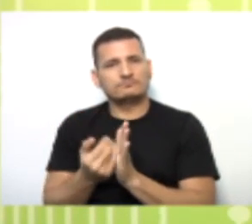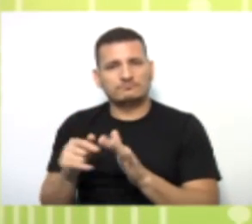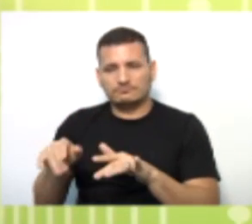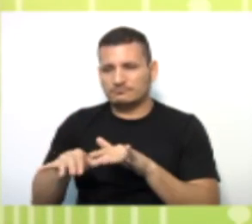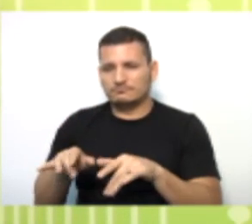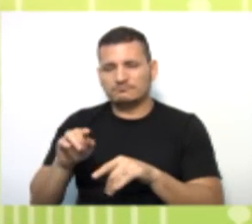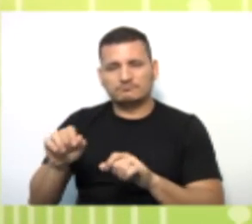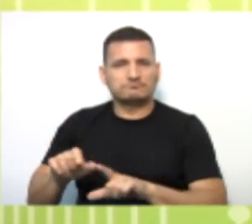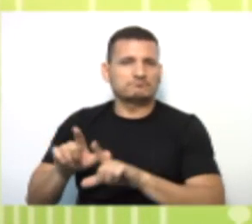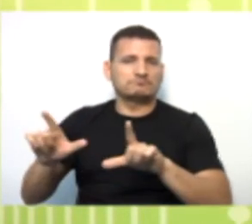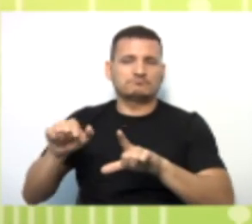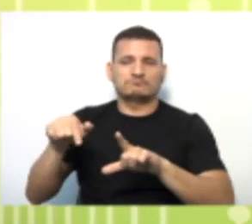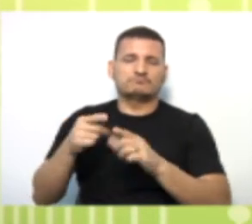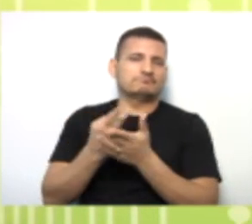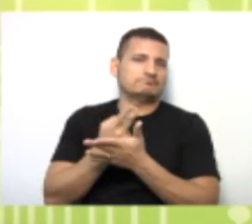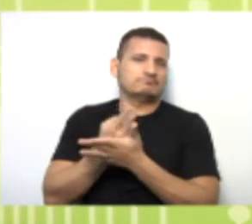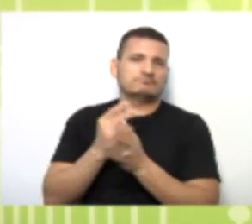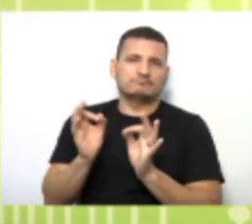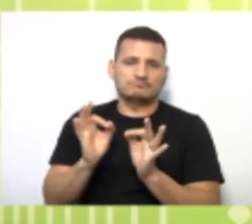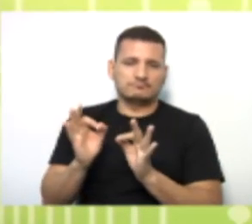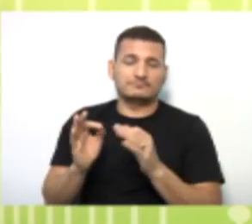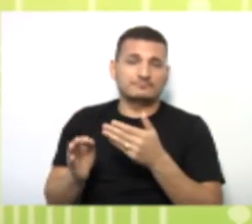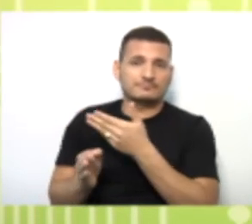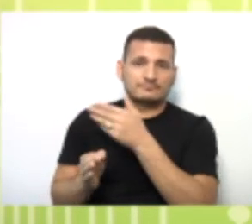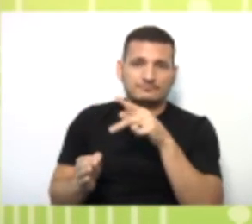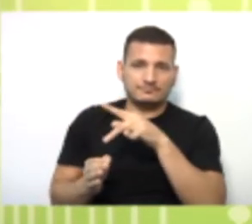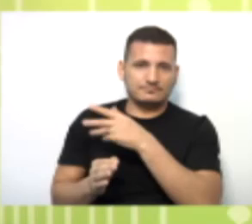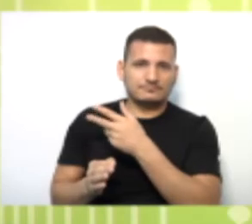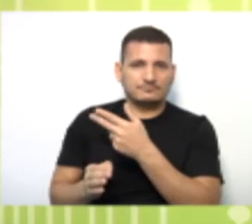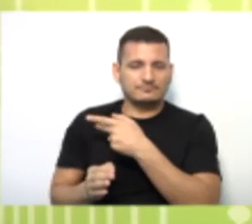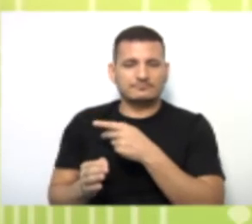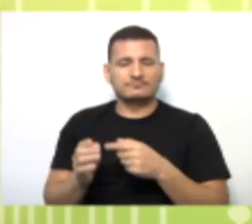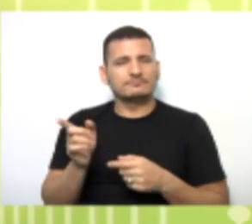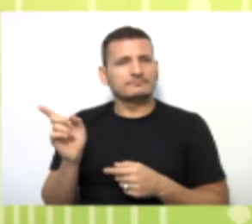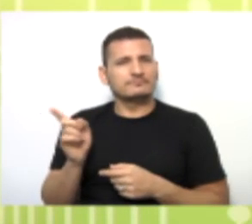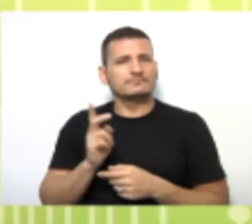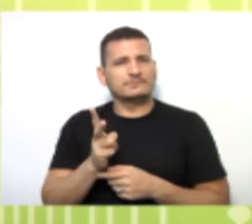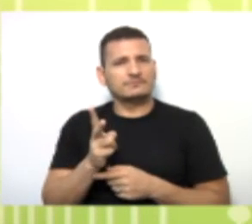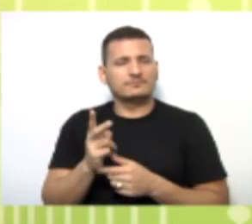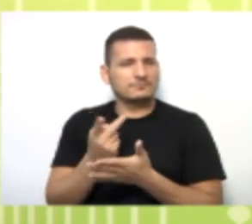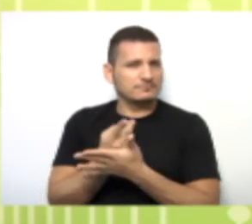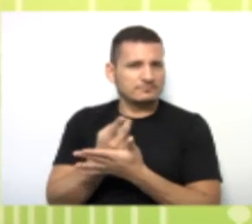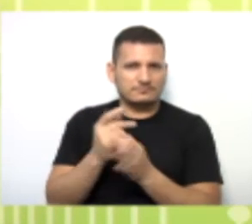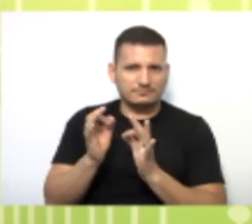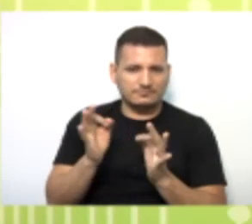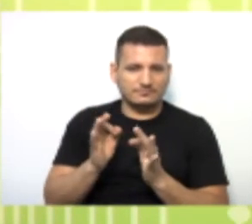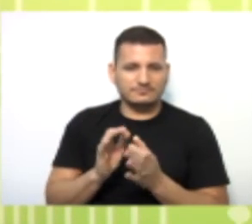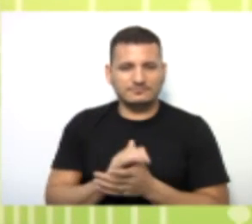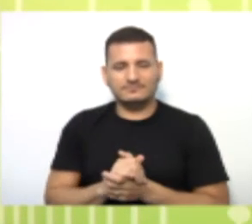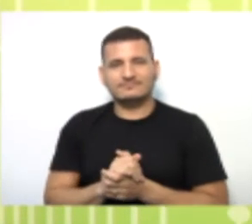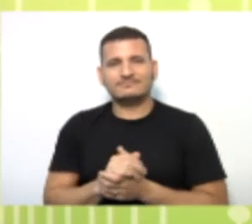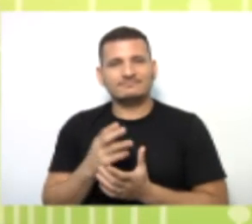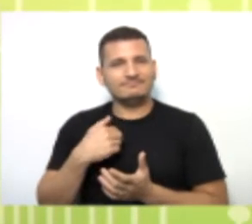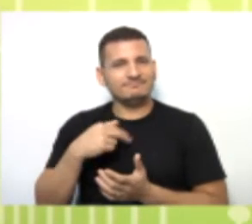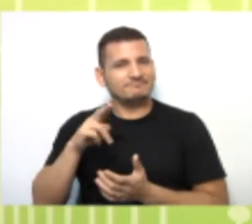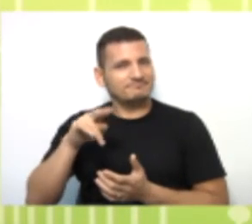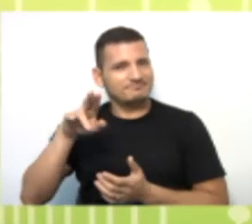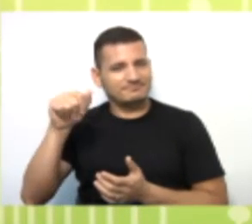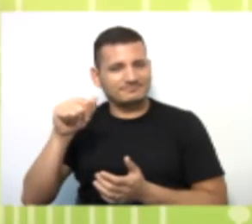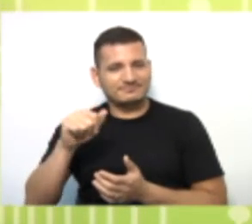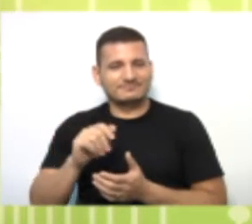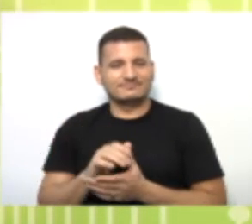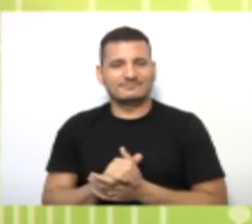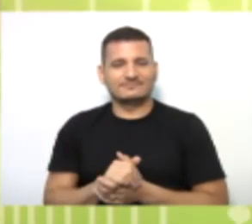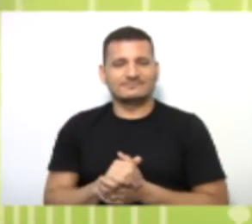roda, executa sem dar nenhum erro. Né? Igual o professor Ricardo aqui. Professor, você executa seus programas sempre sem erro nenhum? Nunca. Nunca,